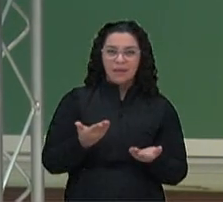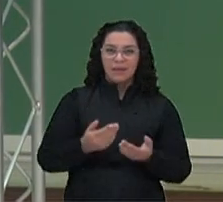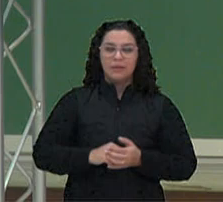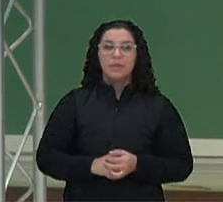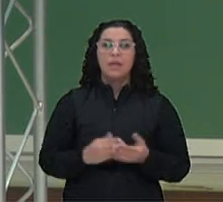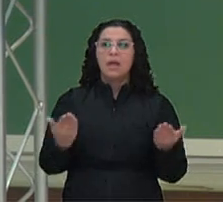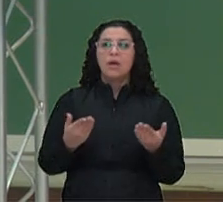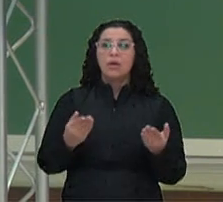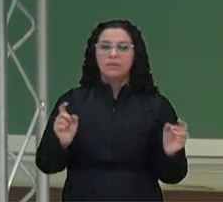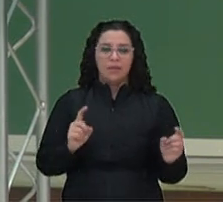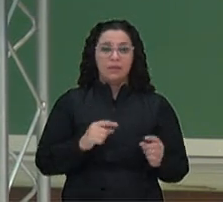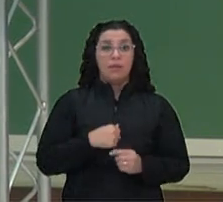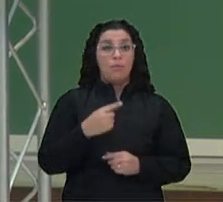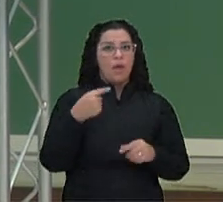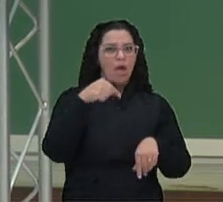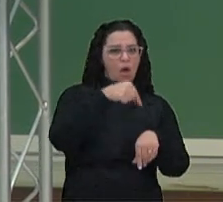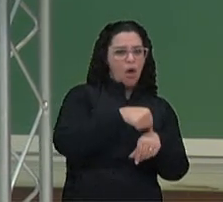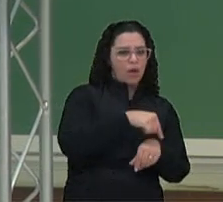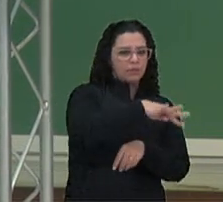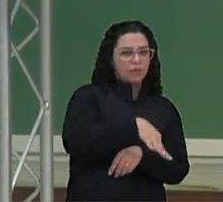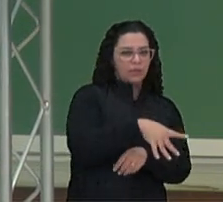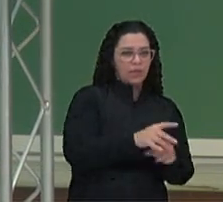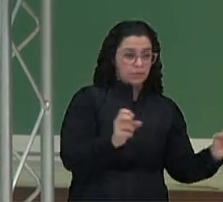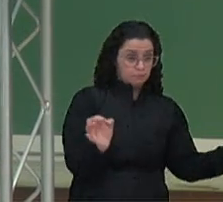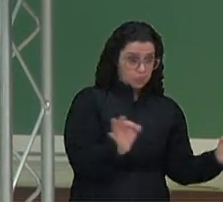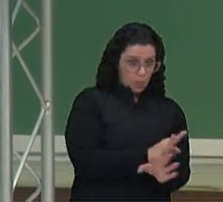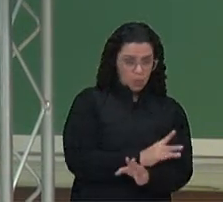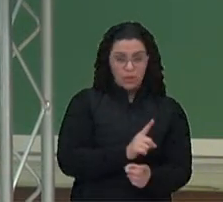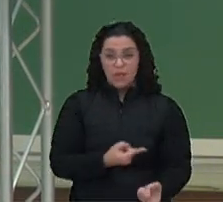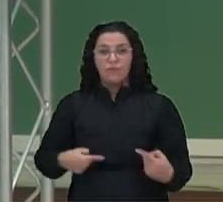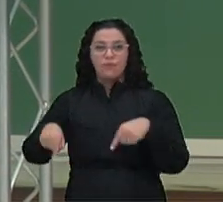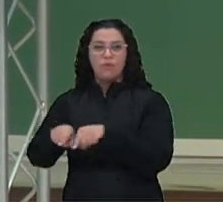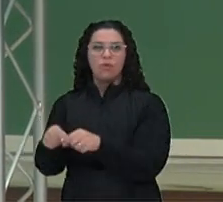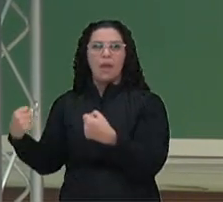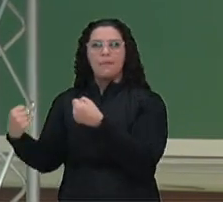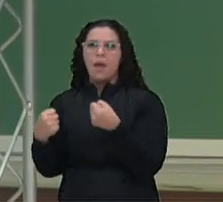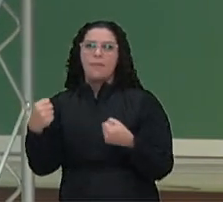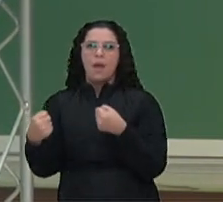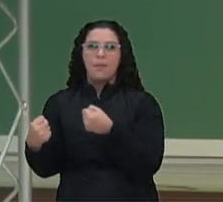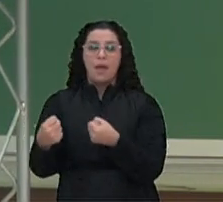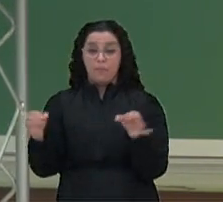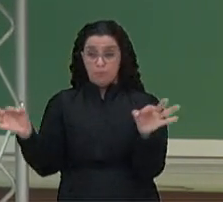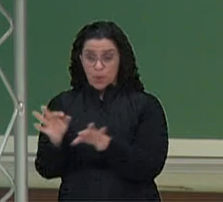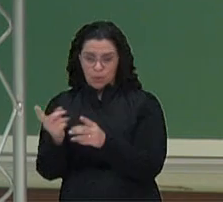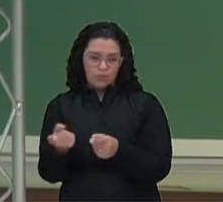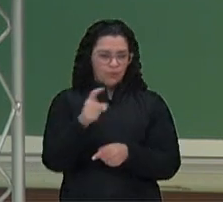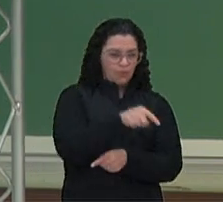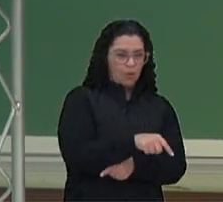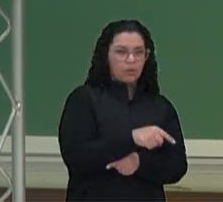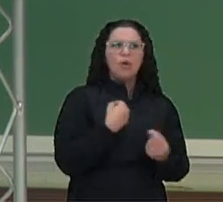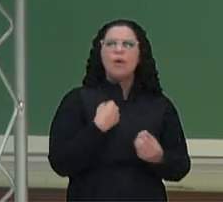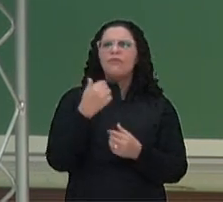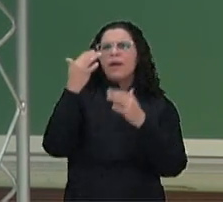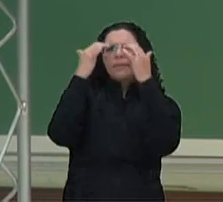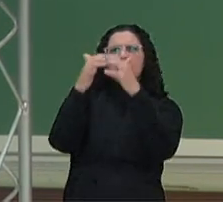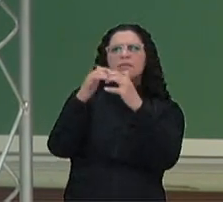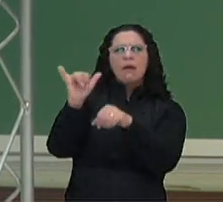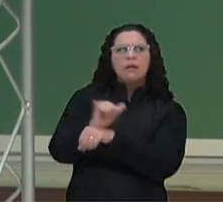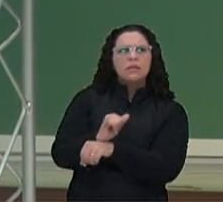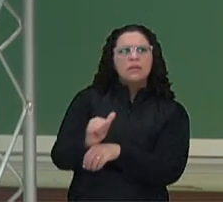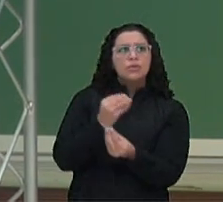chess, alternadamente. Então, hora um, hora outro. Daí que o autor do texto fala, né, que deve ser muito difícil de você pensar em